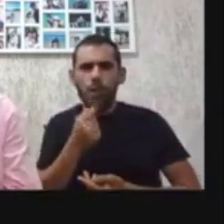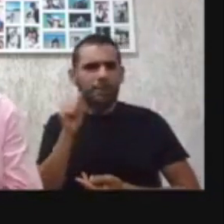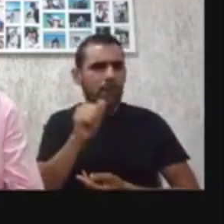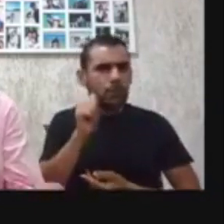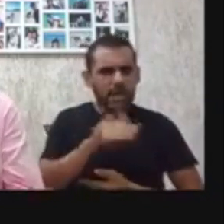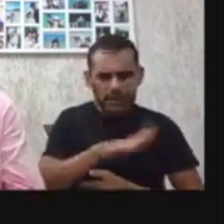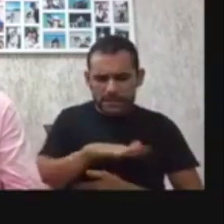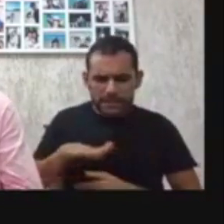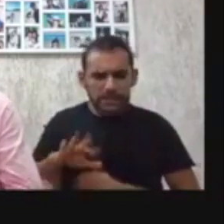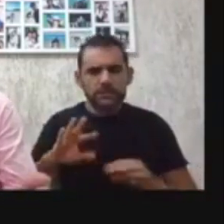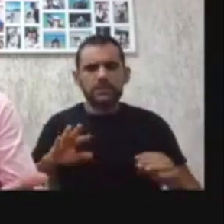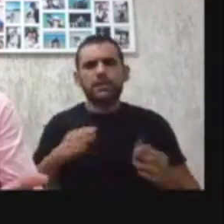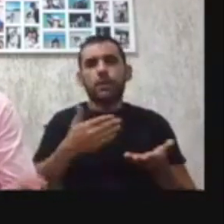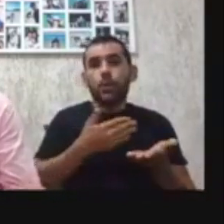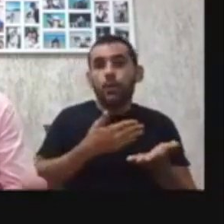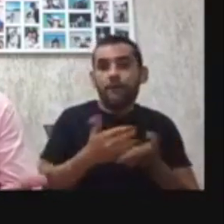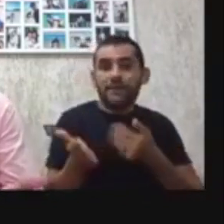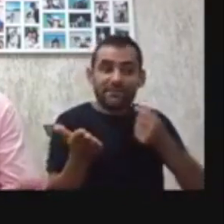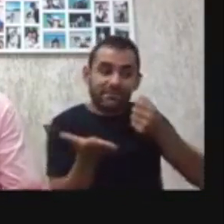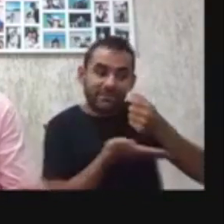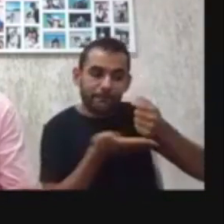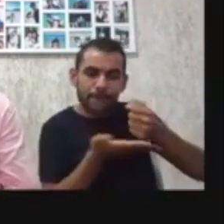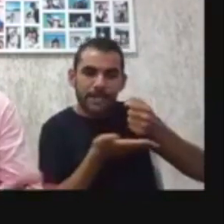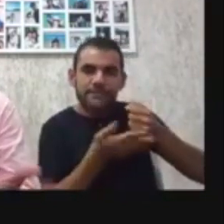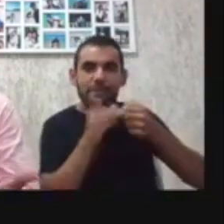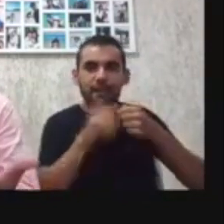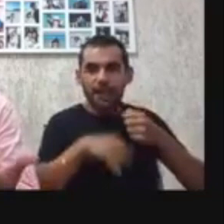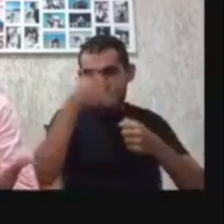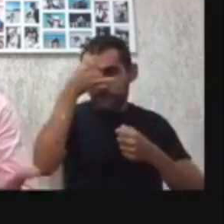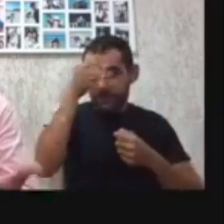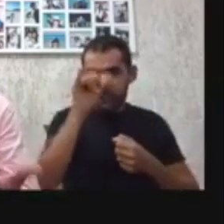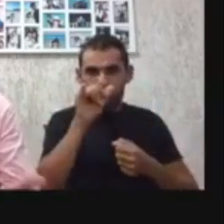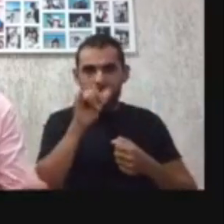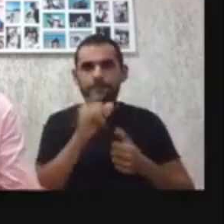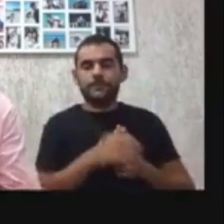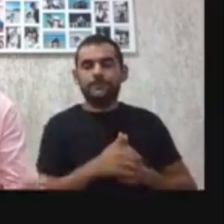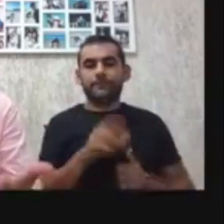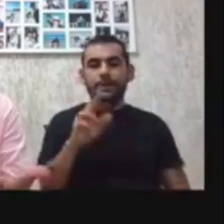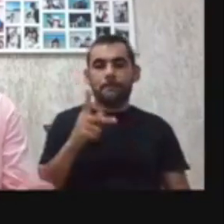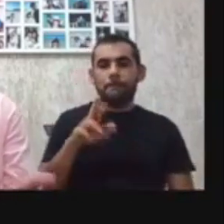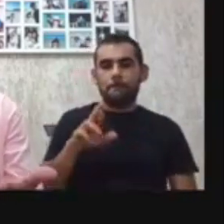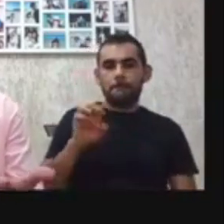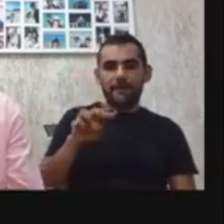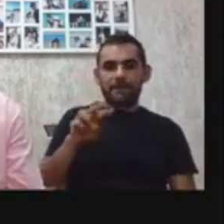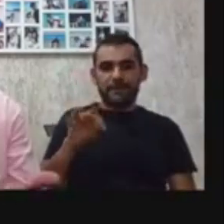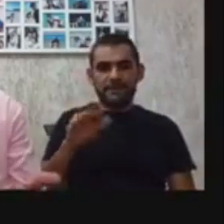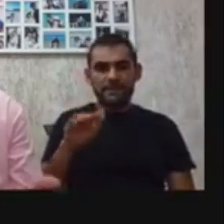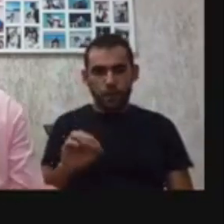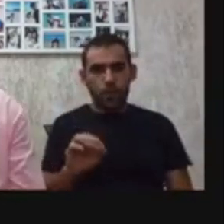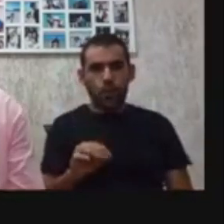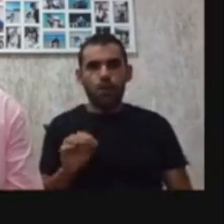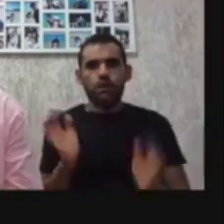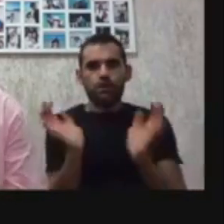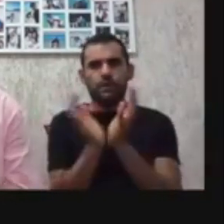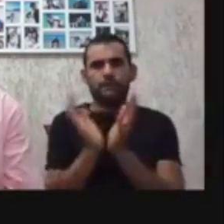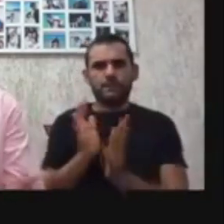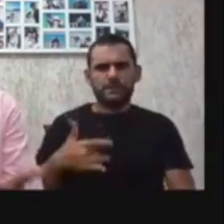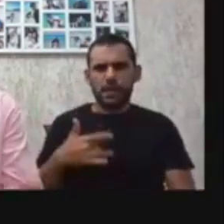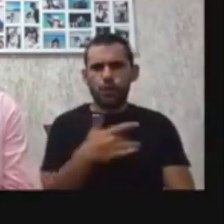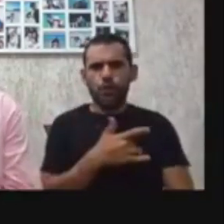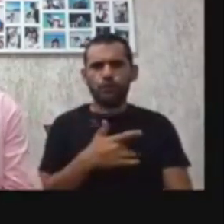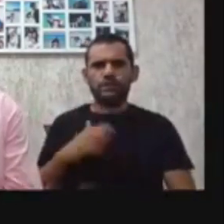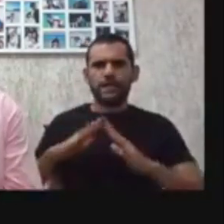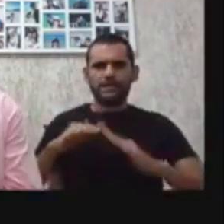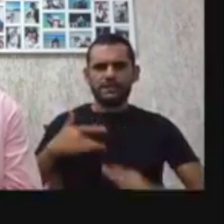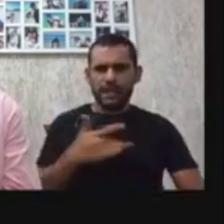da criança. Começa na base, na prevenção. A hora que nós investimos mais em equipes de saúde, nos postos de saúde,